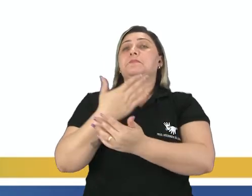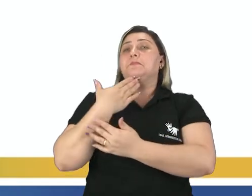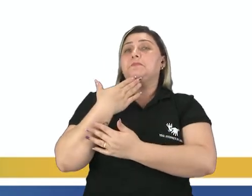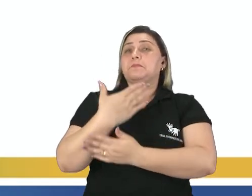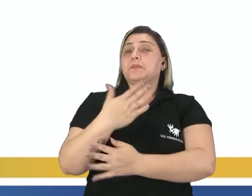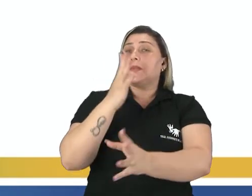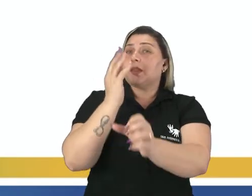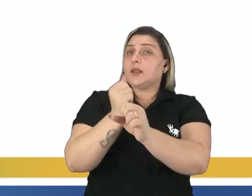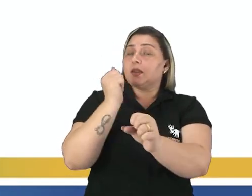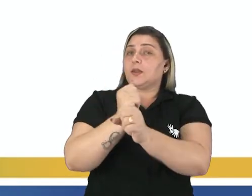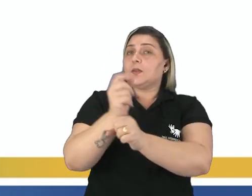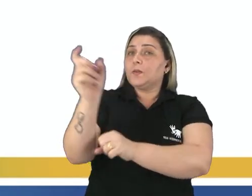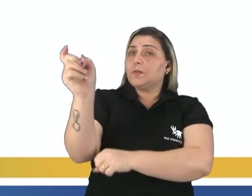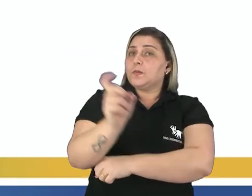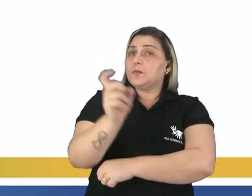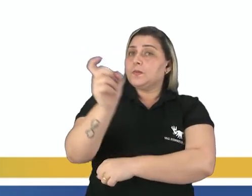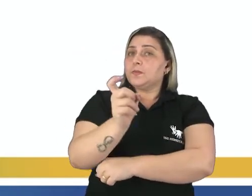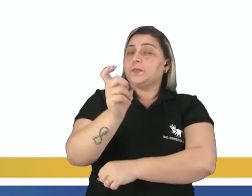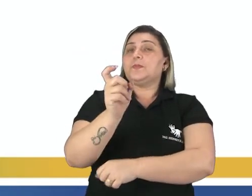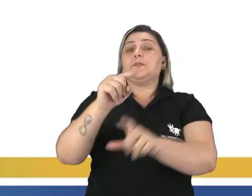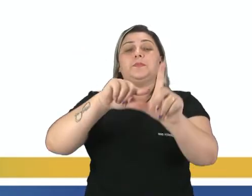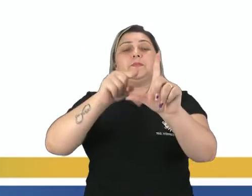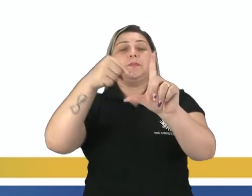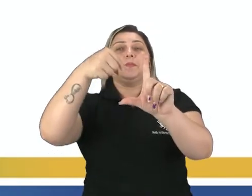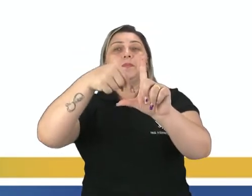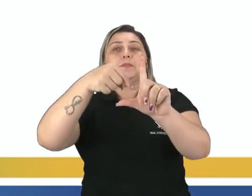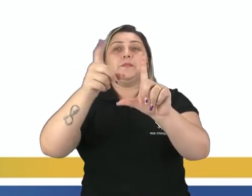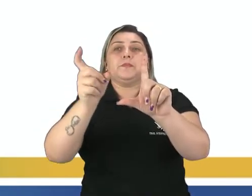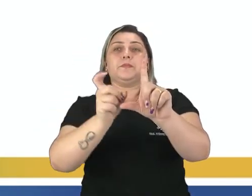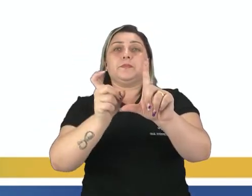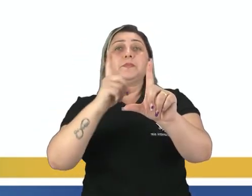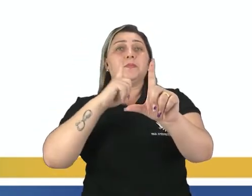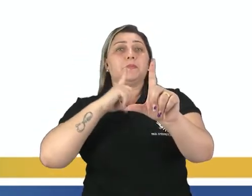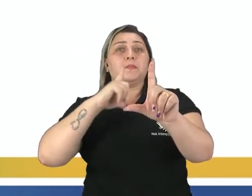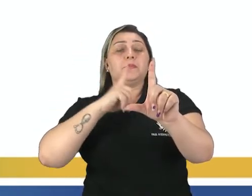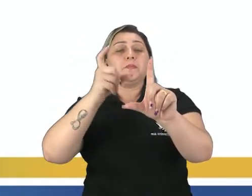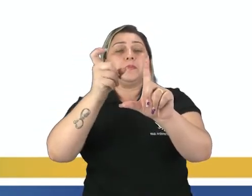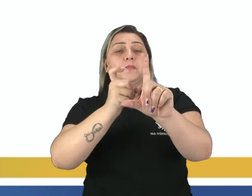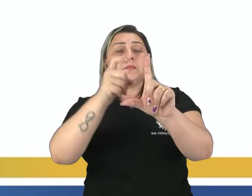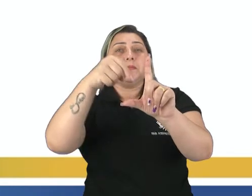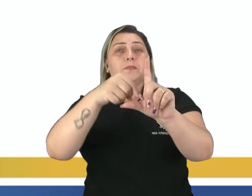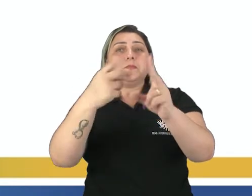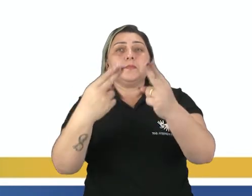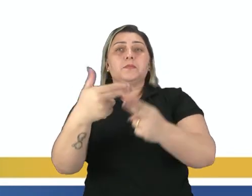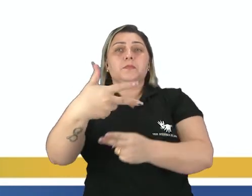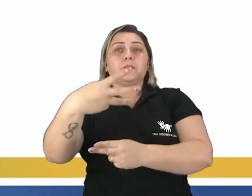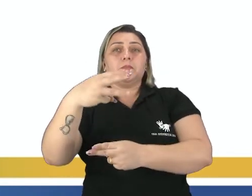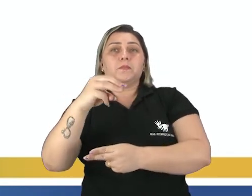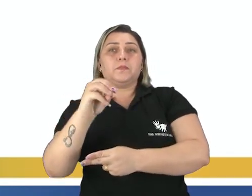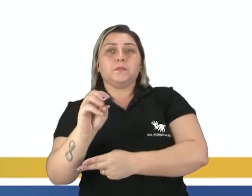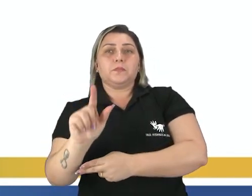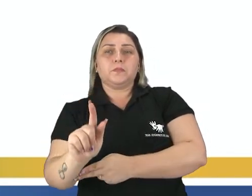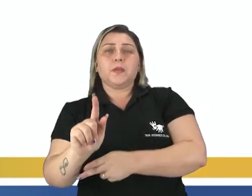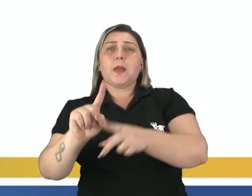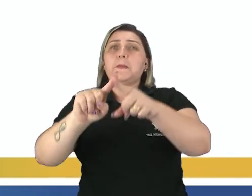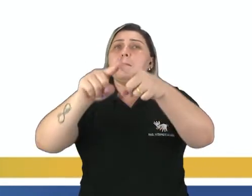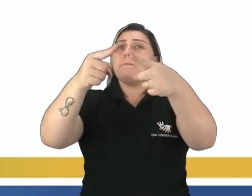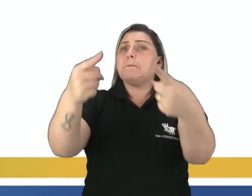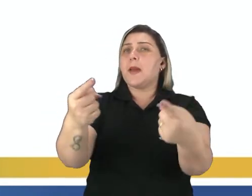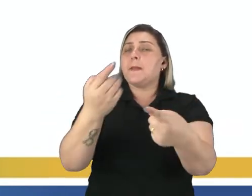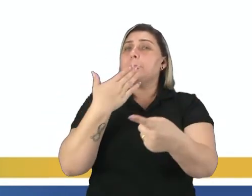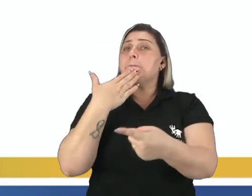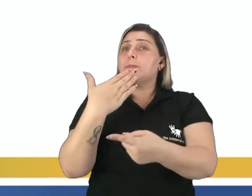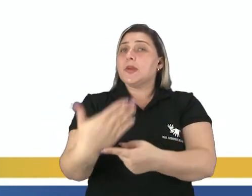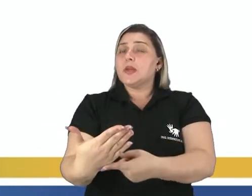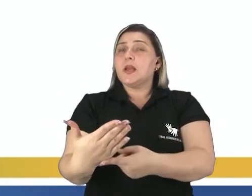para calcularmos o ângulo x. Então, temos que o ângulo x é igual a 30. Mas se a questão